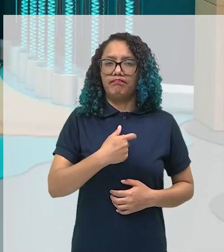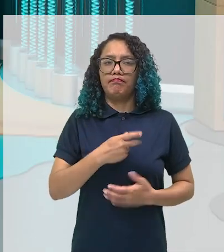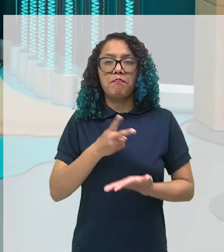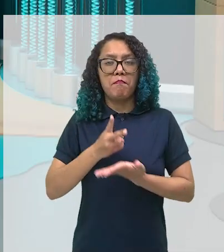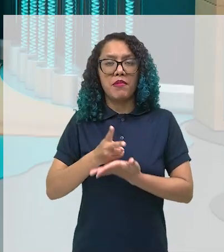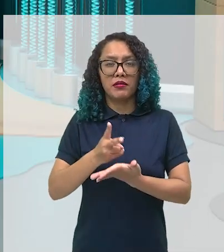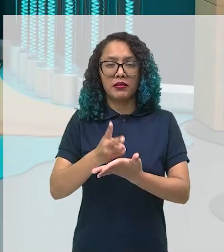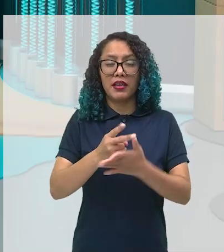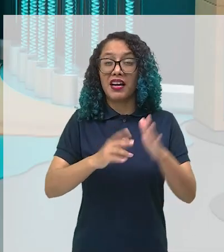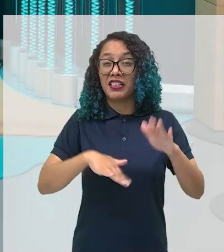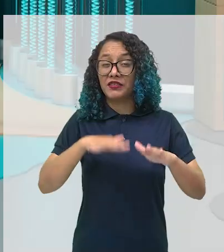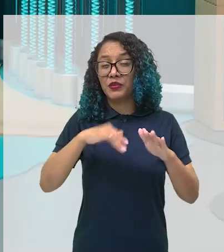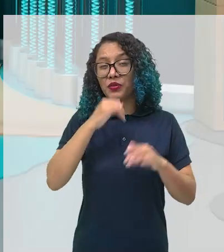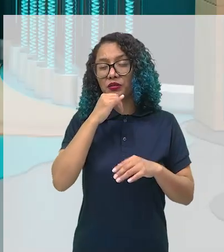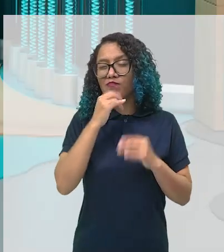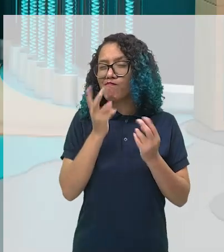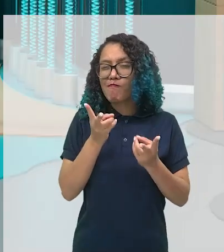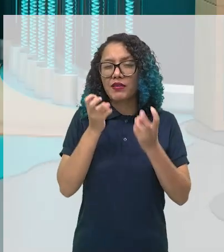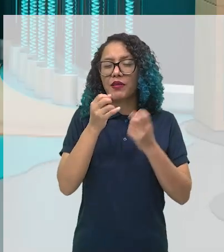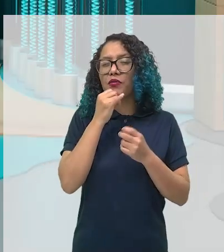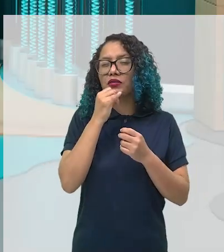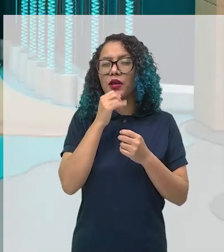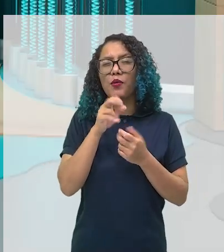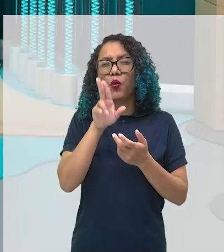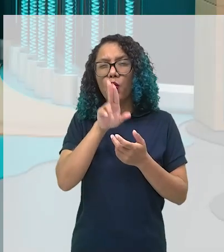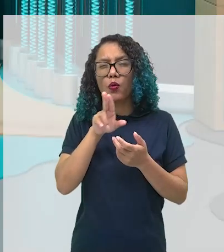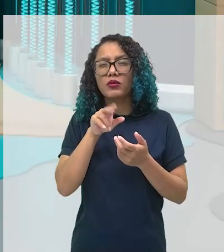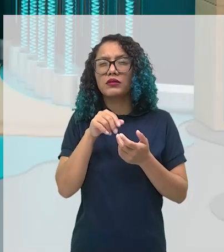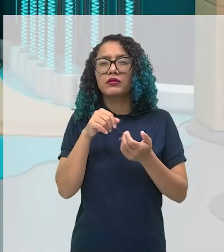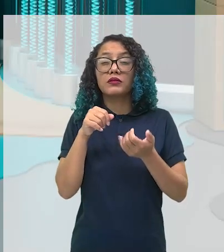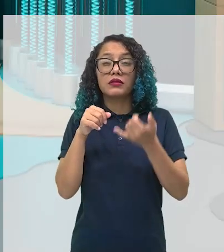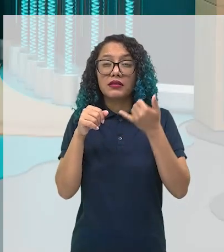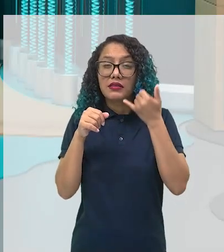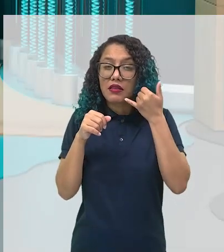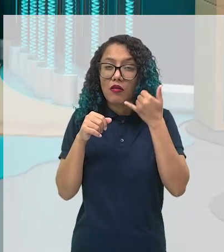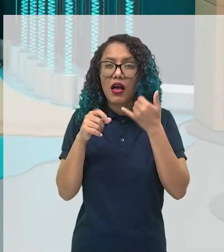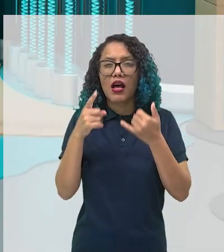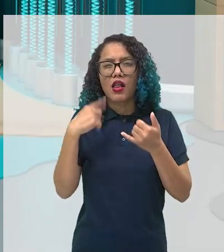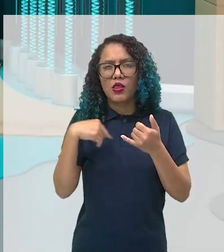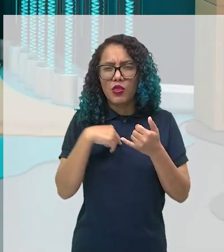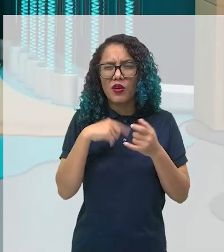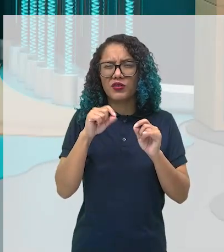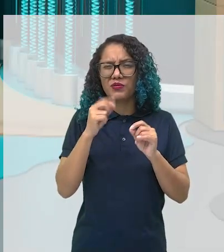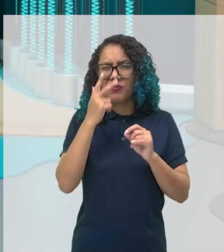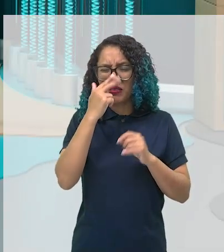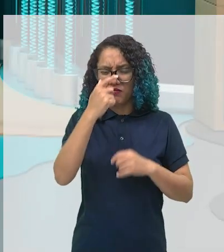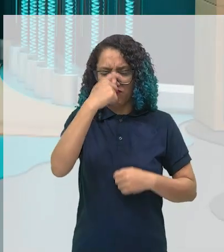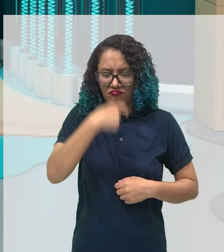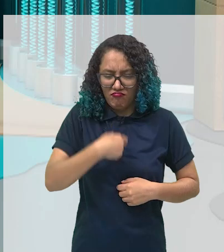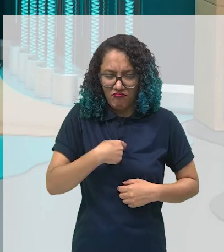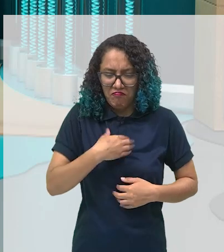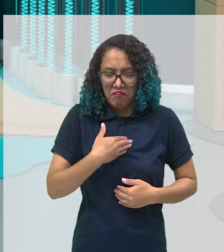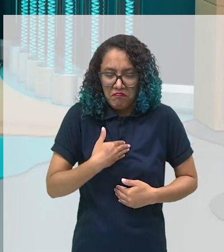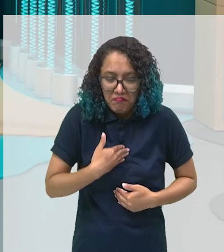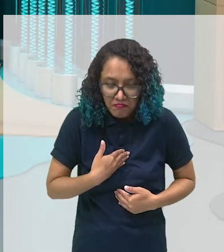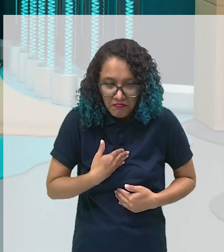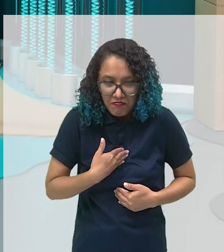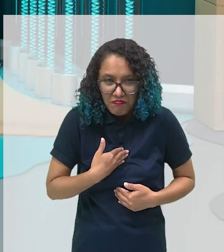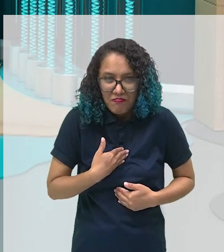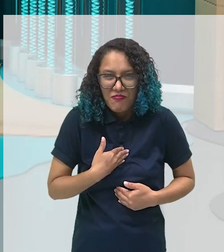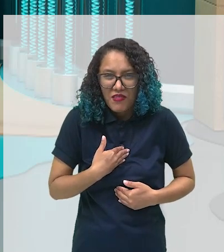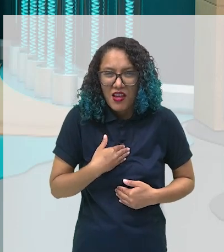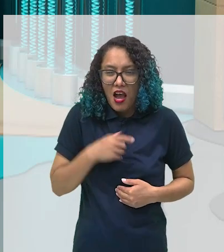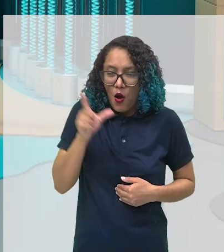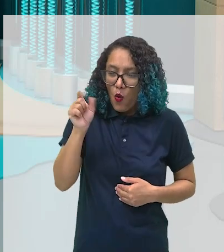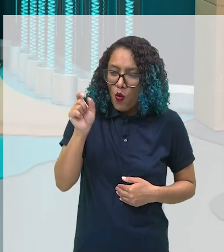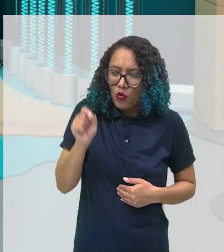percebe, ainda mais nos dias de hoje com o uso do celular, a gente está ficando cada vez mais com uma postura feia, inclinada para frente, coluna